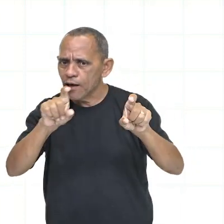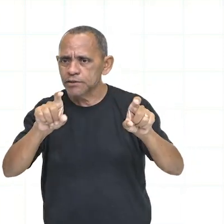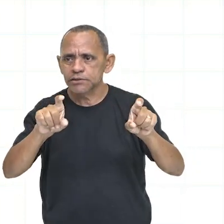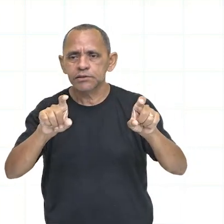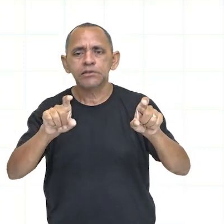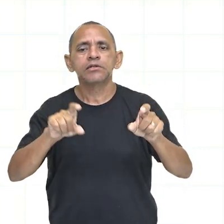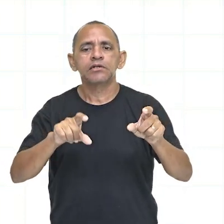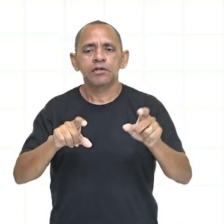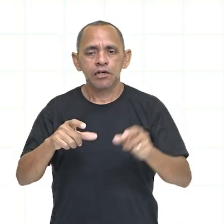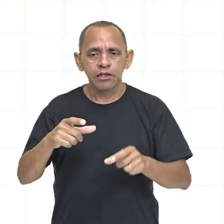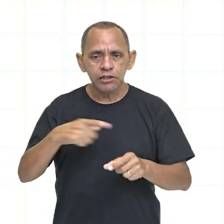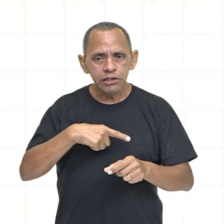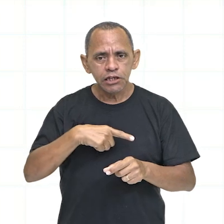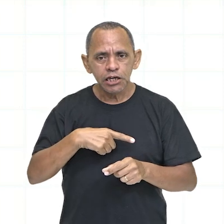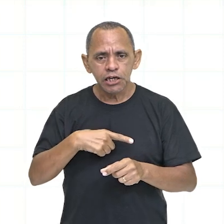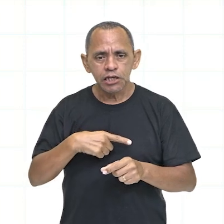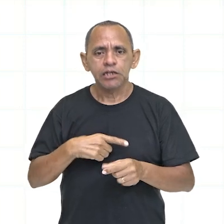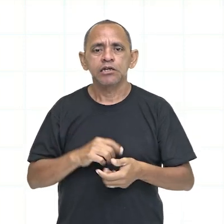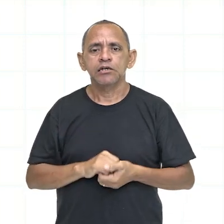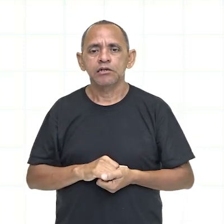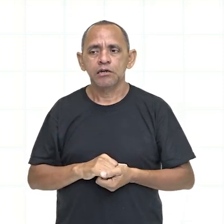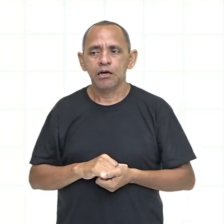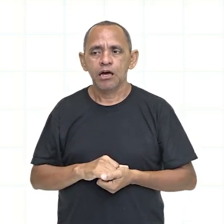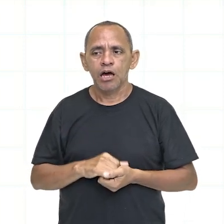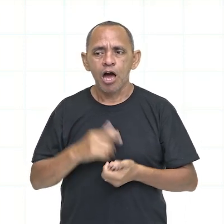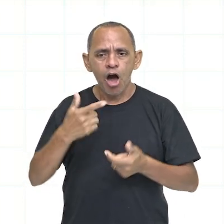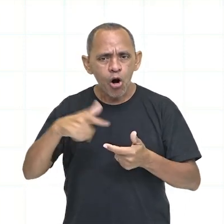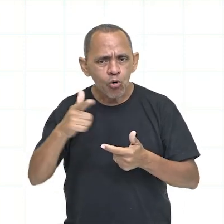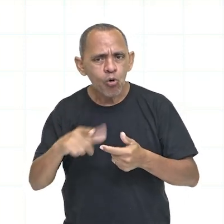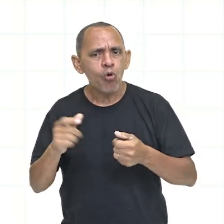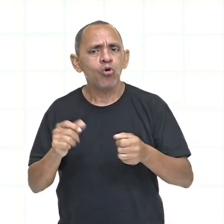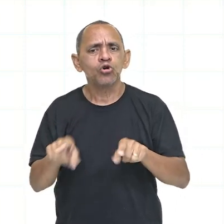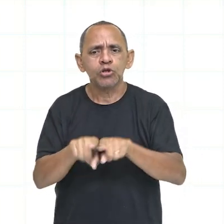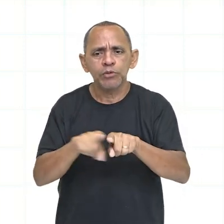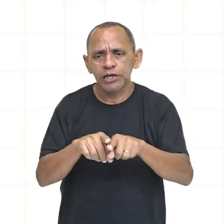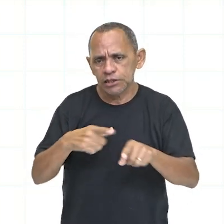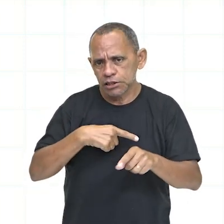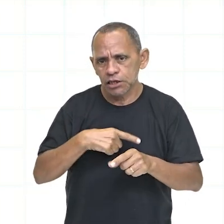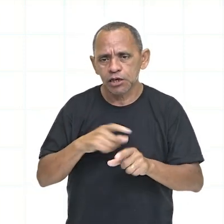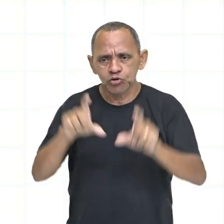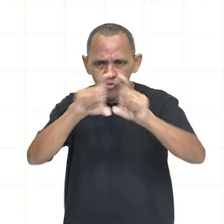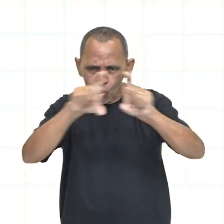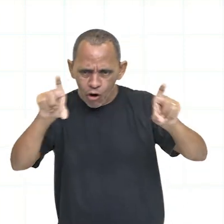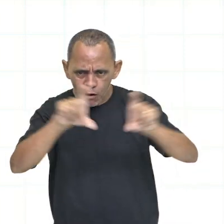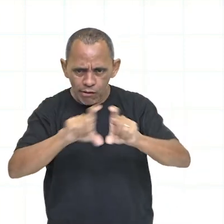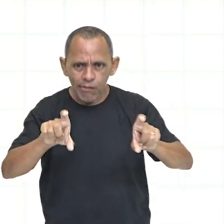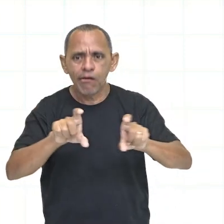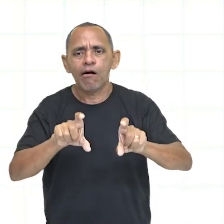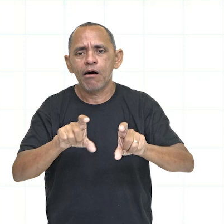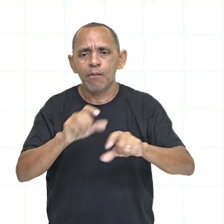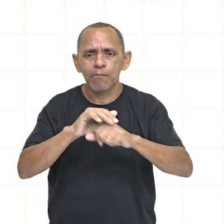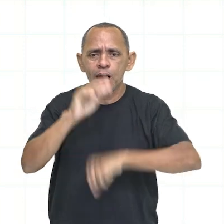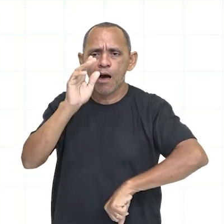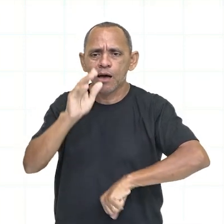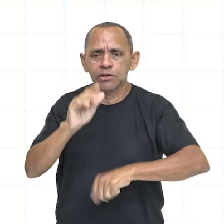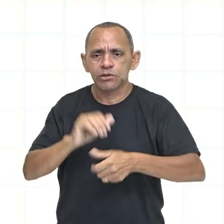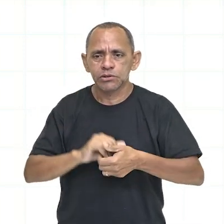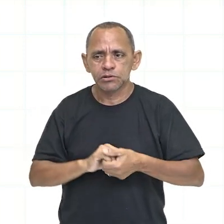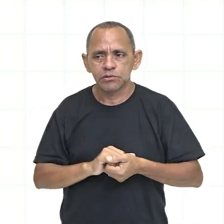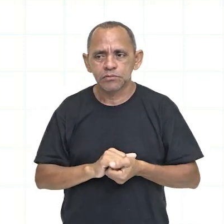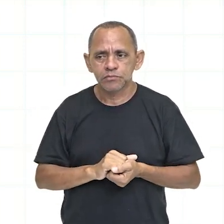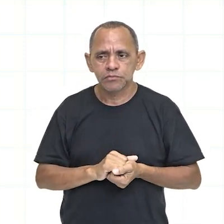várias orações e frases, um mix, na verdade, de frases e orações, ou em alguns casos só orações, que se